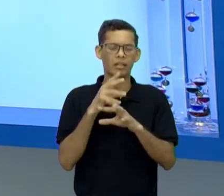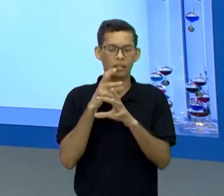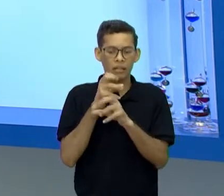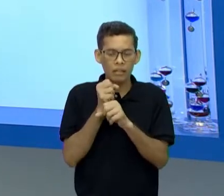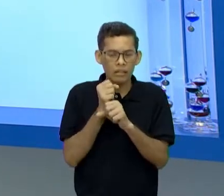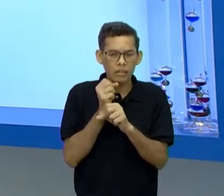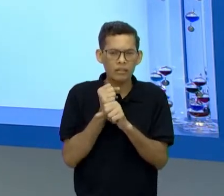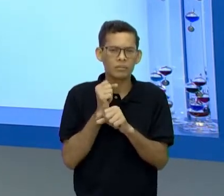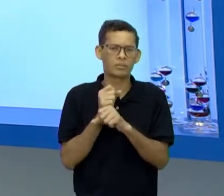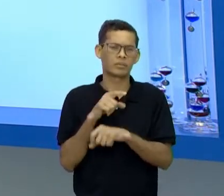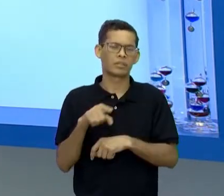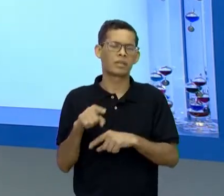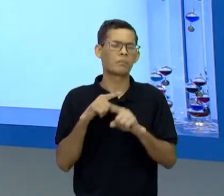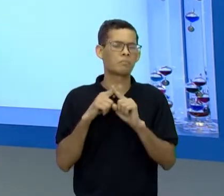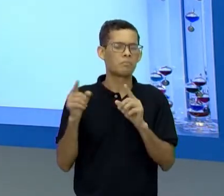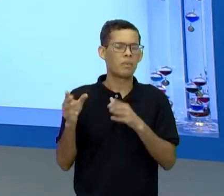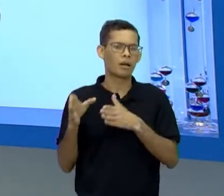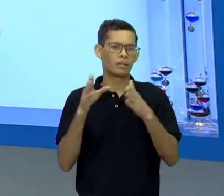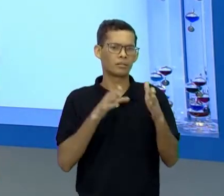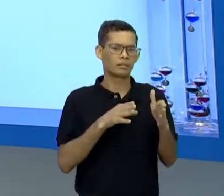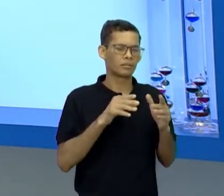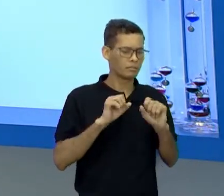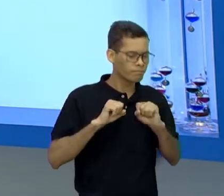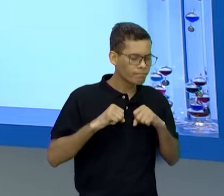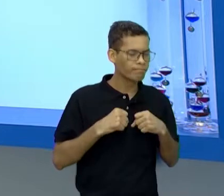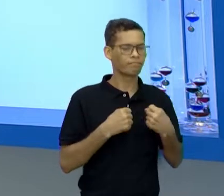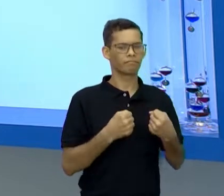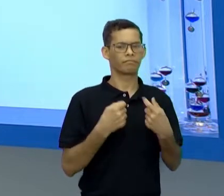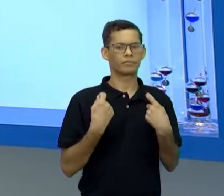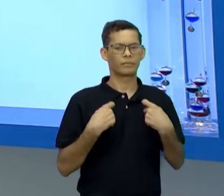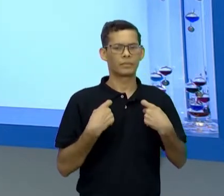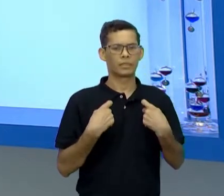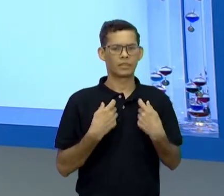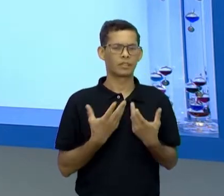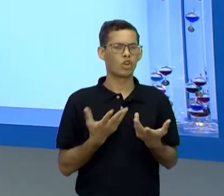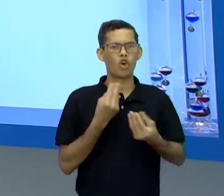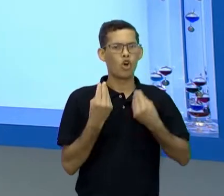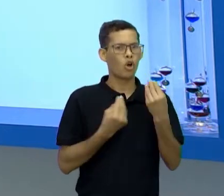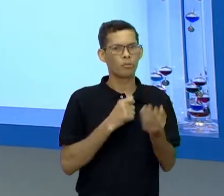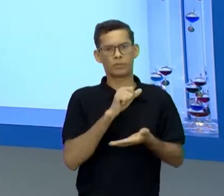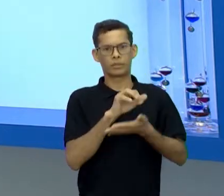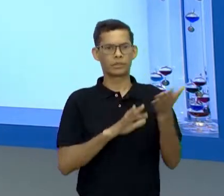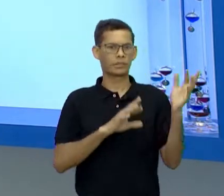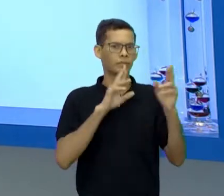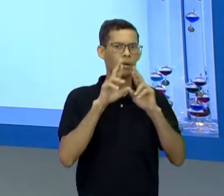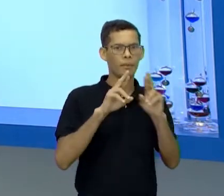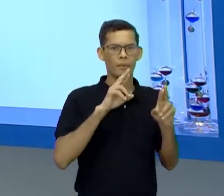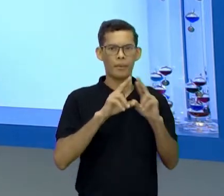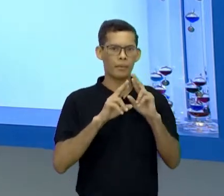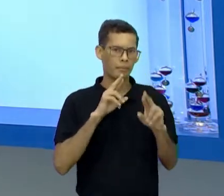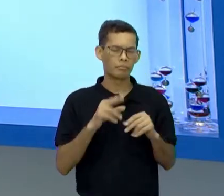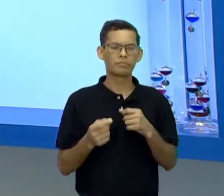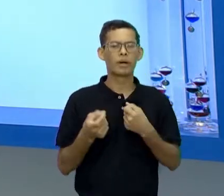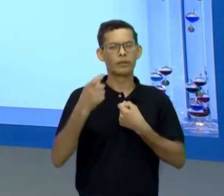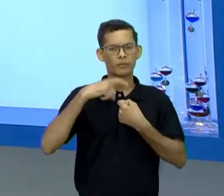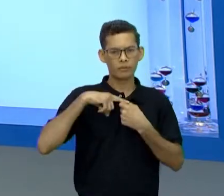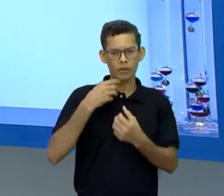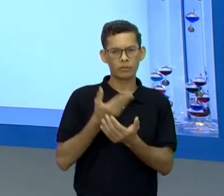vai resolver exercício. Mas você tem que enfrentar isso! Fazendo exercício, volta à aula, tenta fazer de novo,